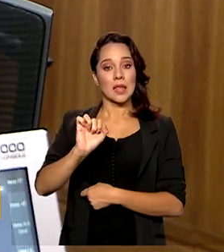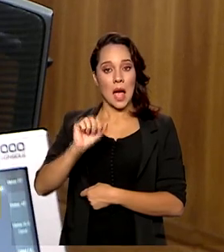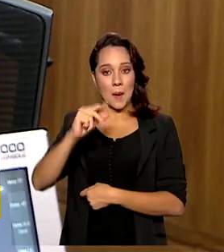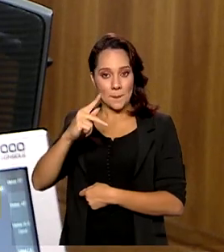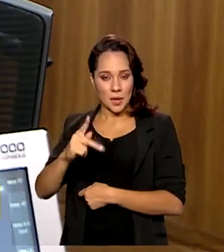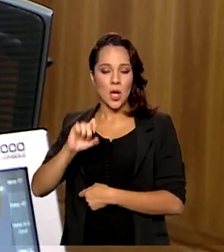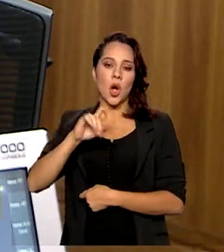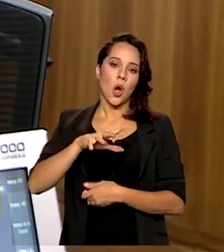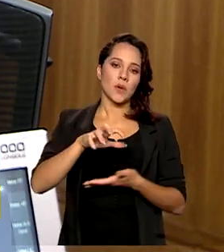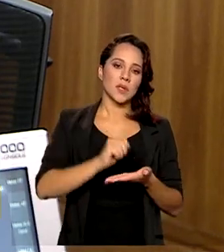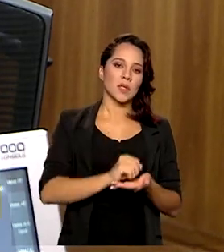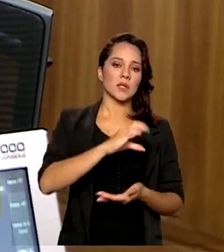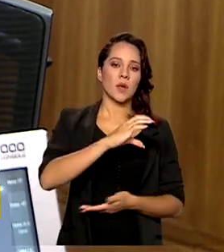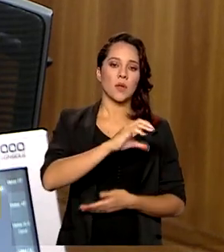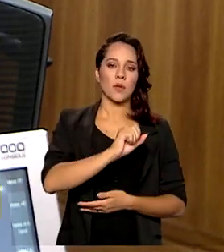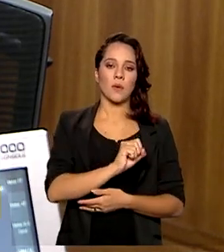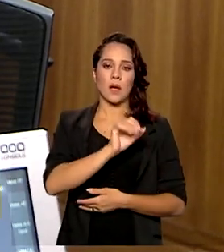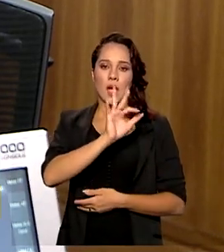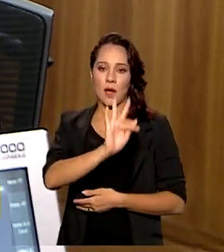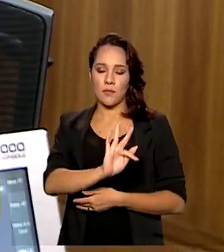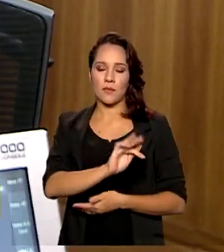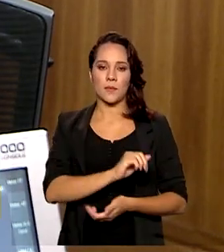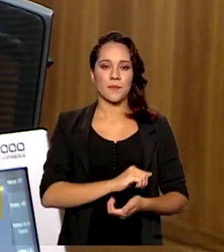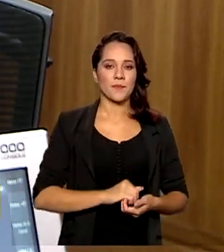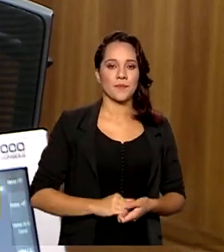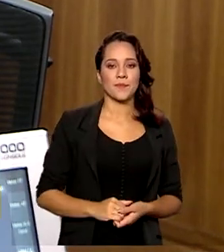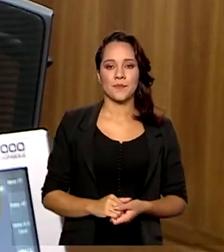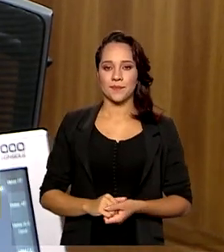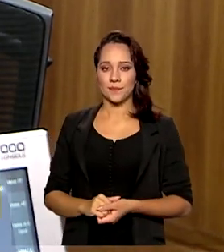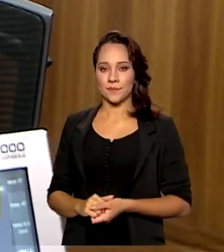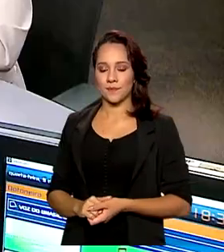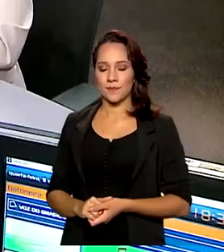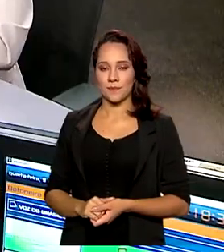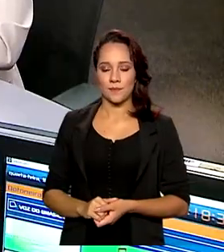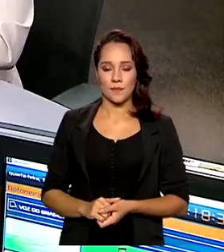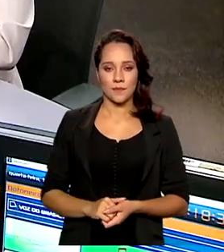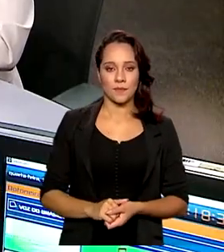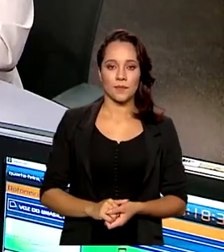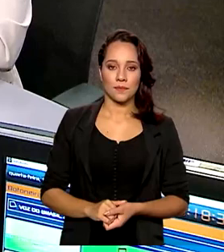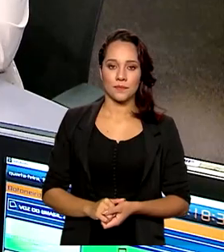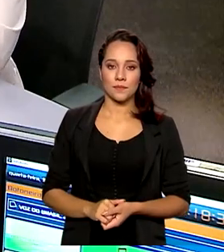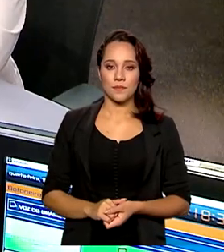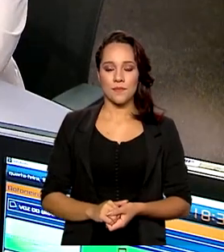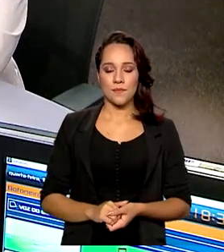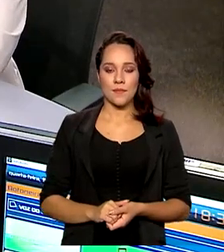ou inscrição no CAF, Cadastro Nacional de Agricultura Familiar.